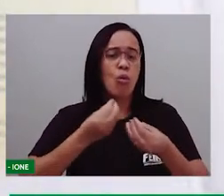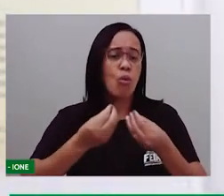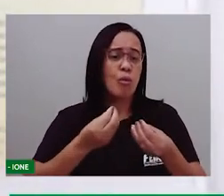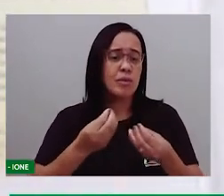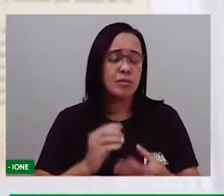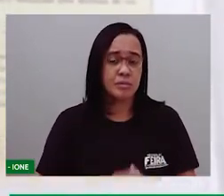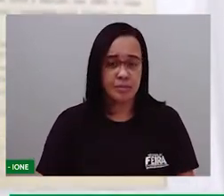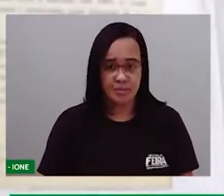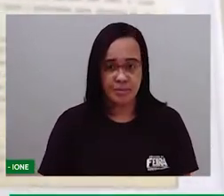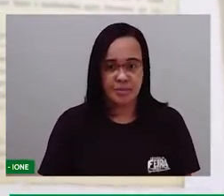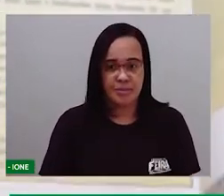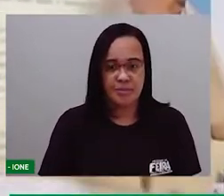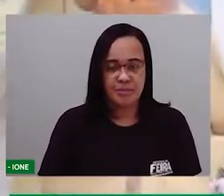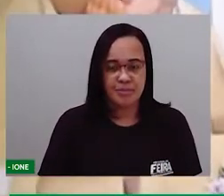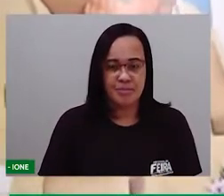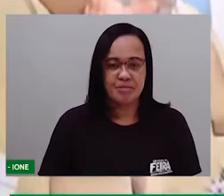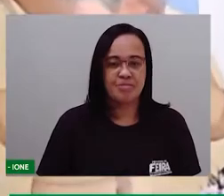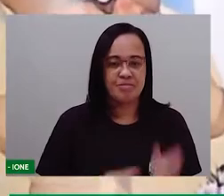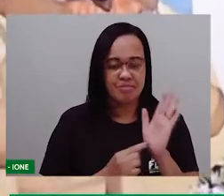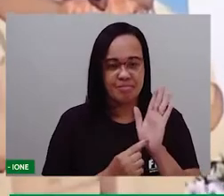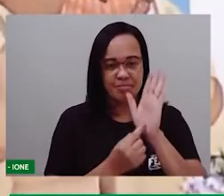o GP apresentação1